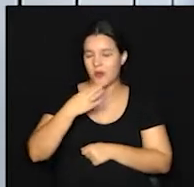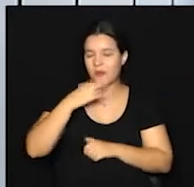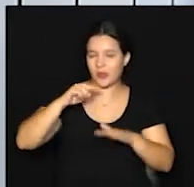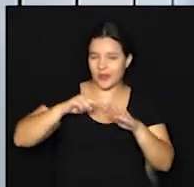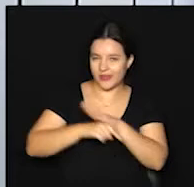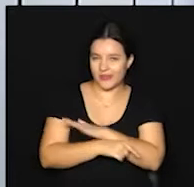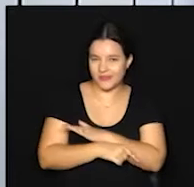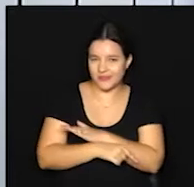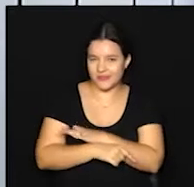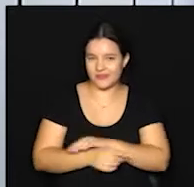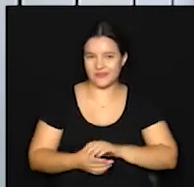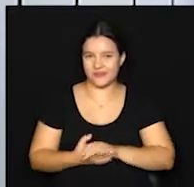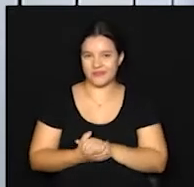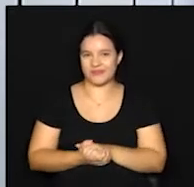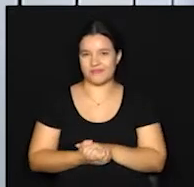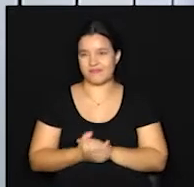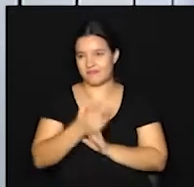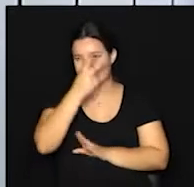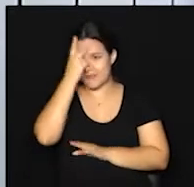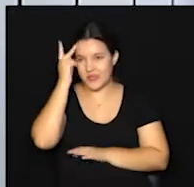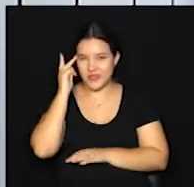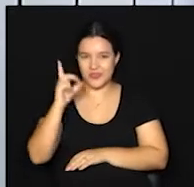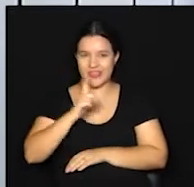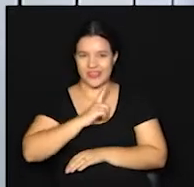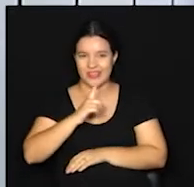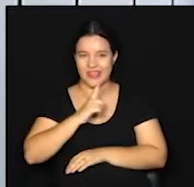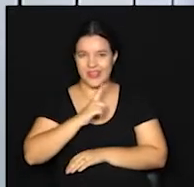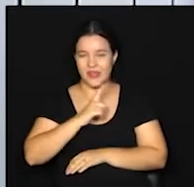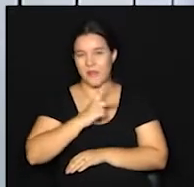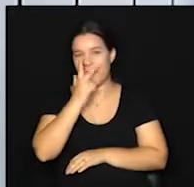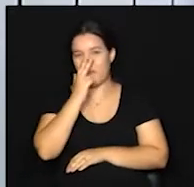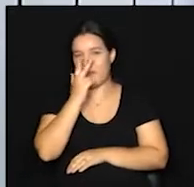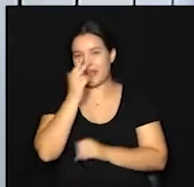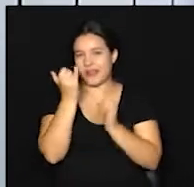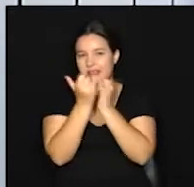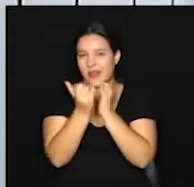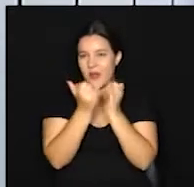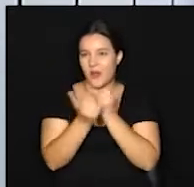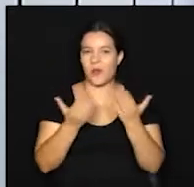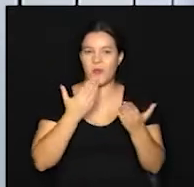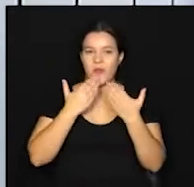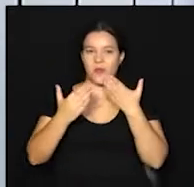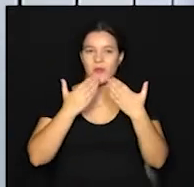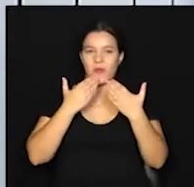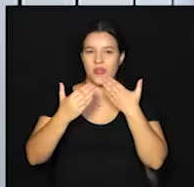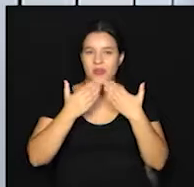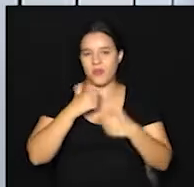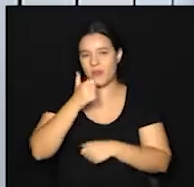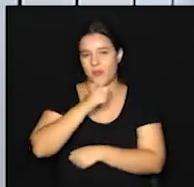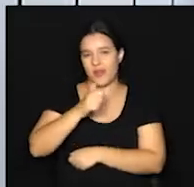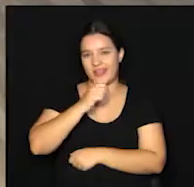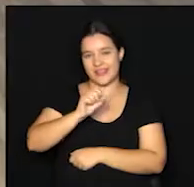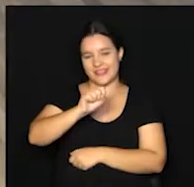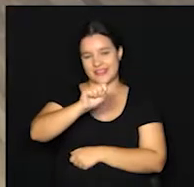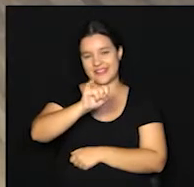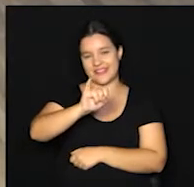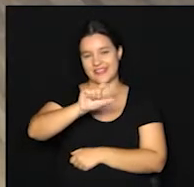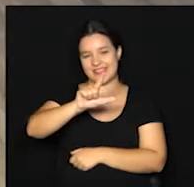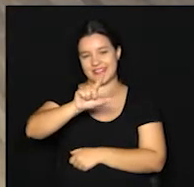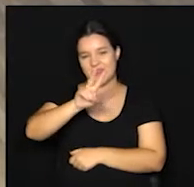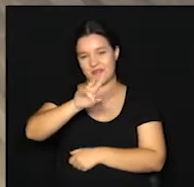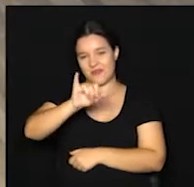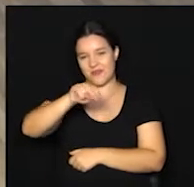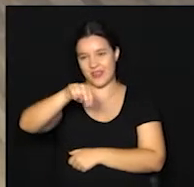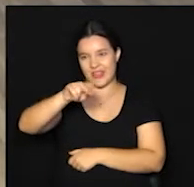alguém que tenha passado ou está passando por algo parecido, converso agora com a Silvinha Mantovani, autora